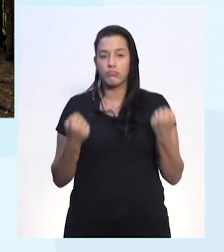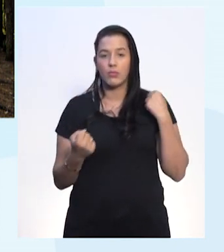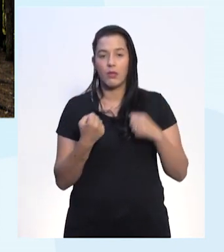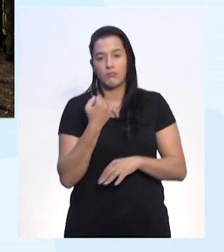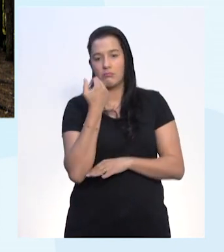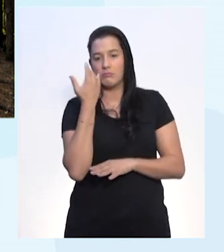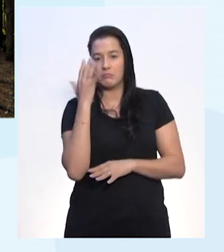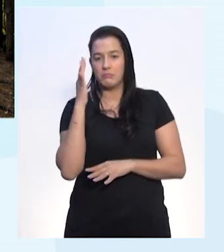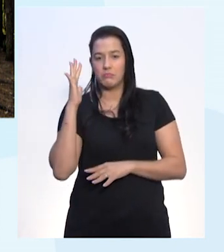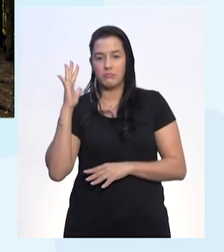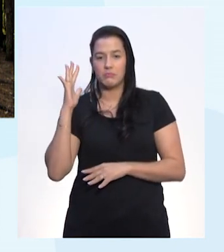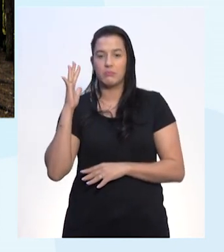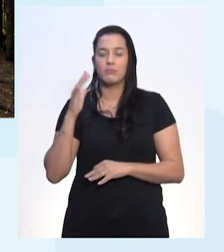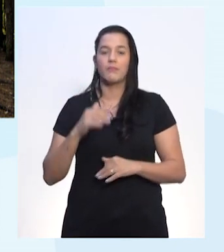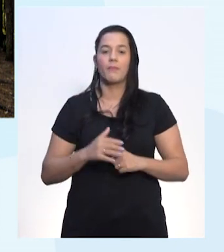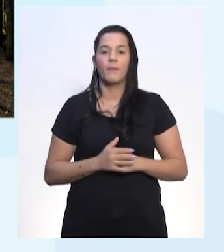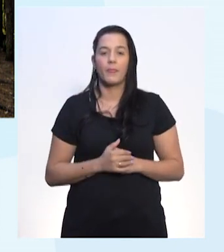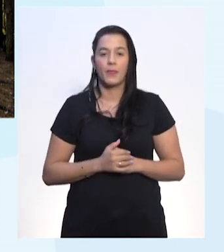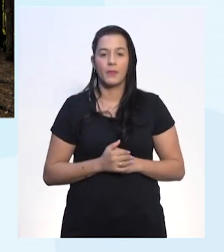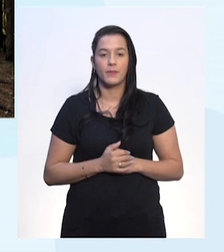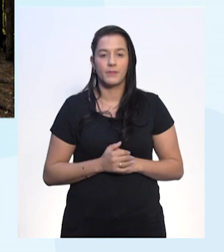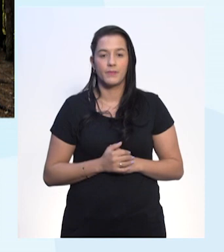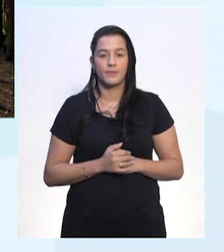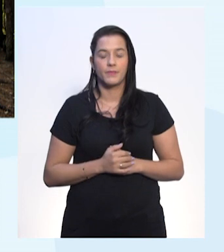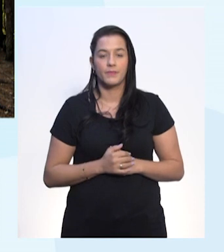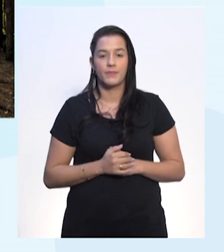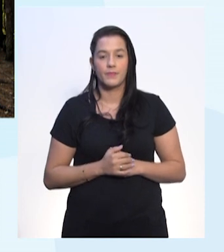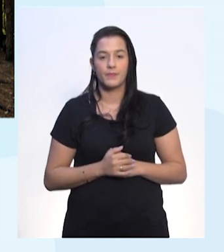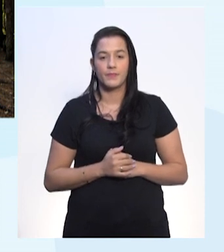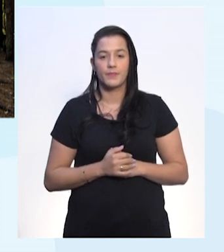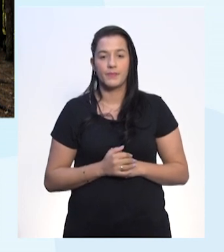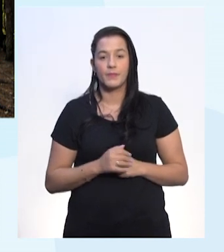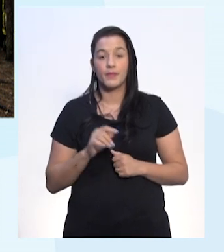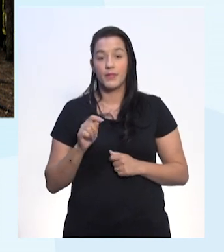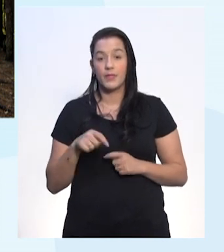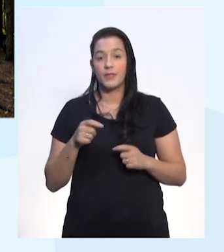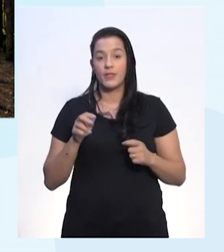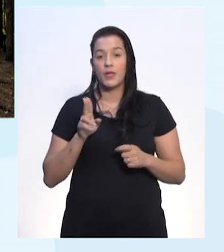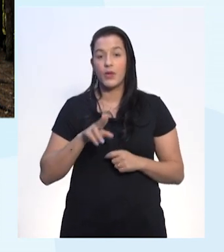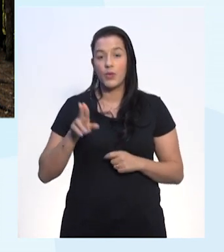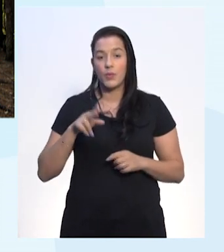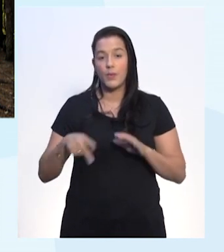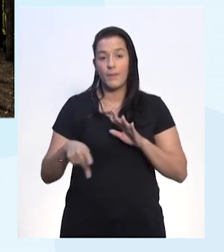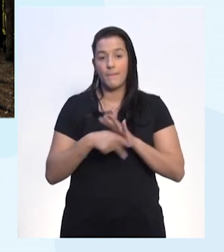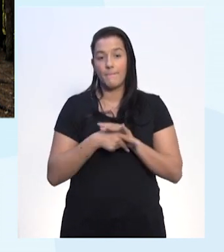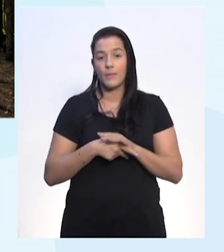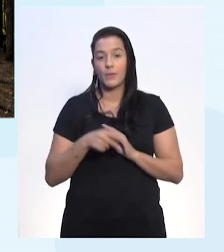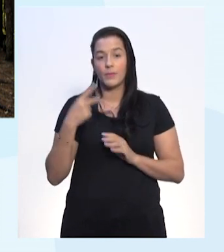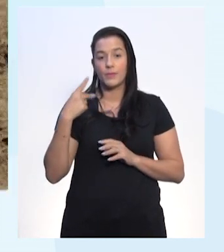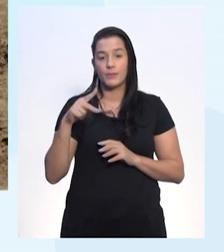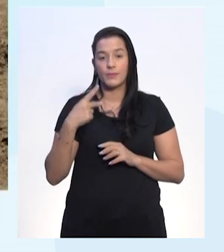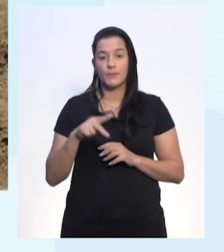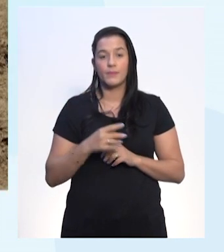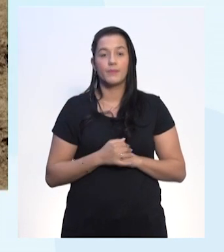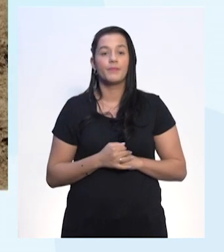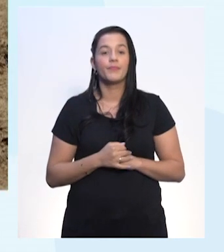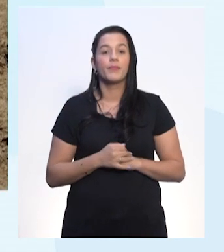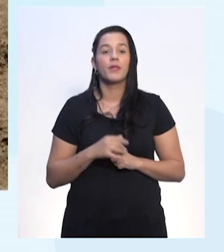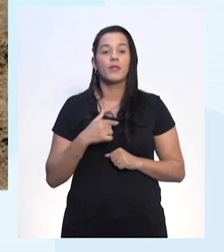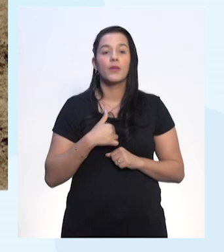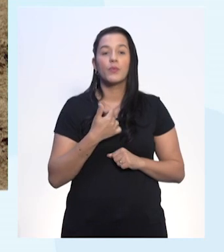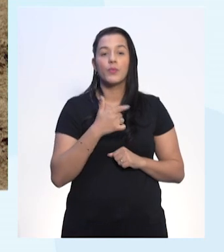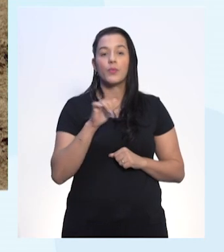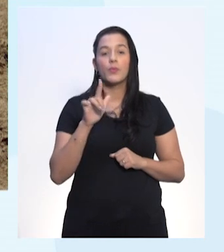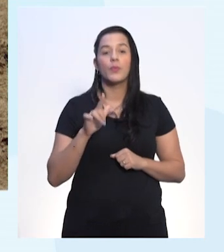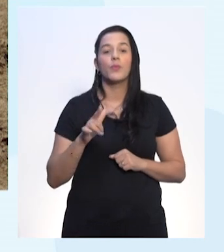Num lugar com flor, com árvores, mas esses aparelhos são de ginástica. E aí